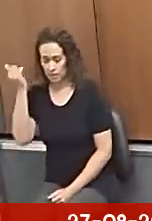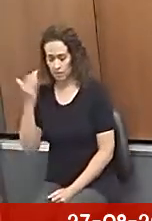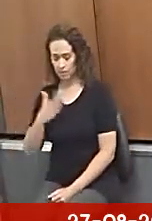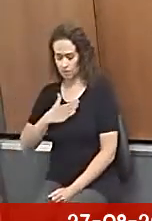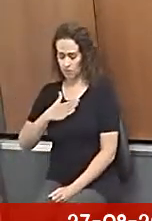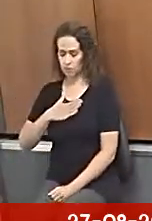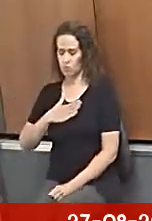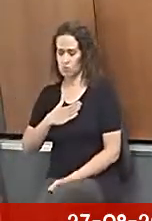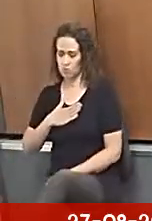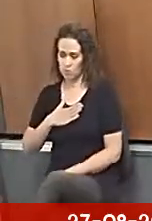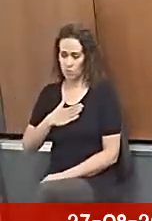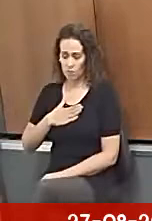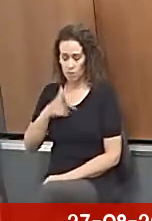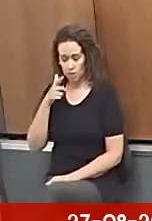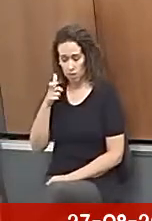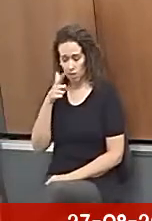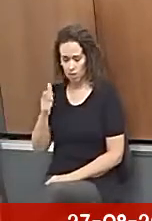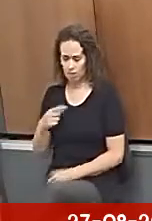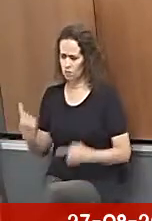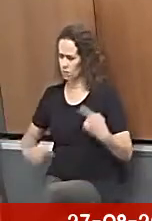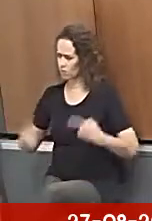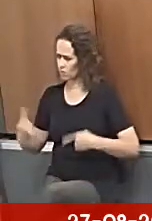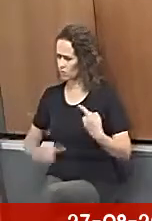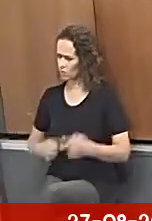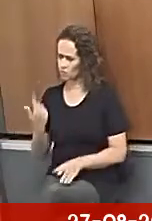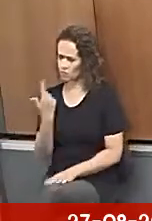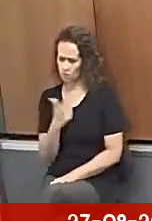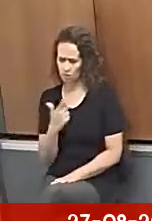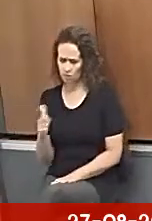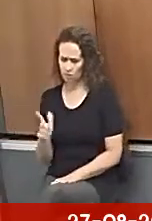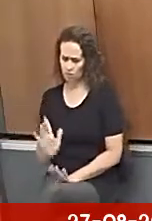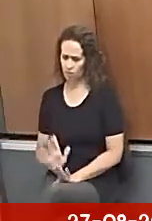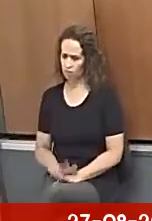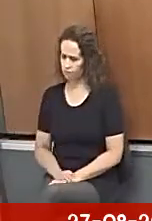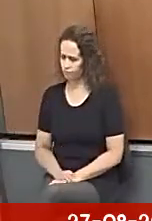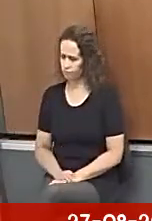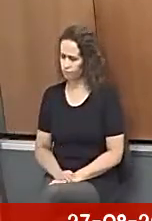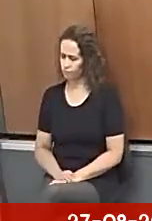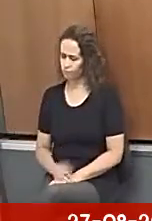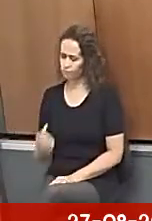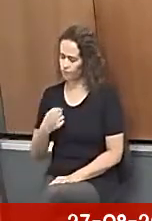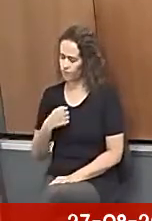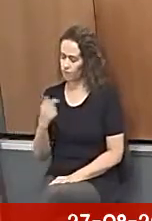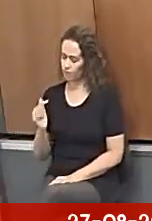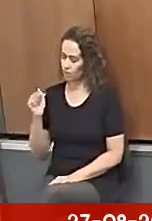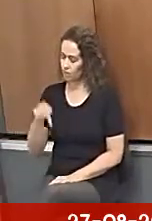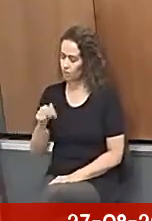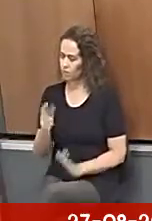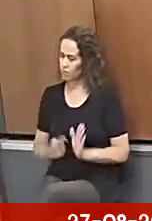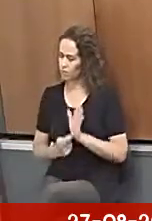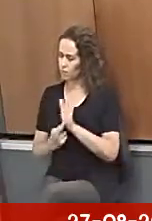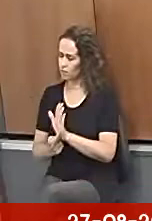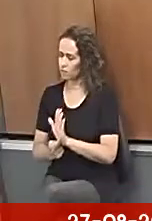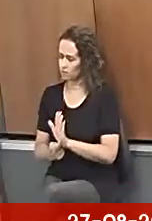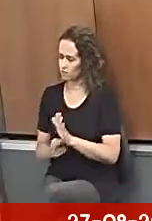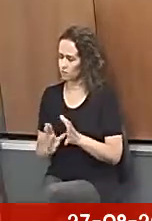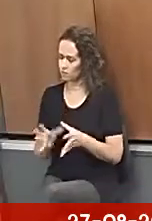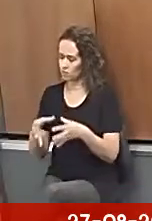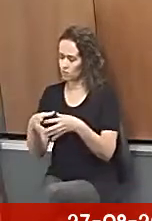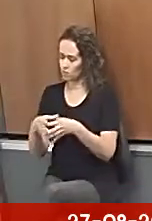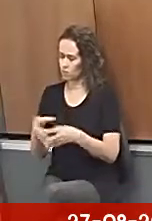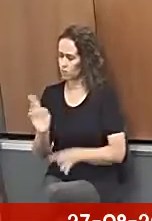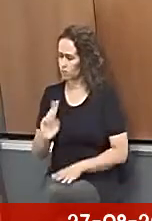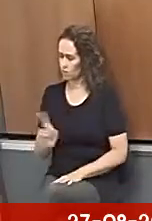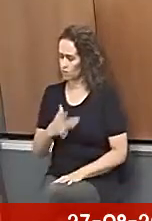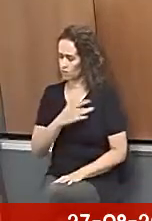existe nenhum interesse político nem dentro do clube nem fora do clube inclusive que eu não estou representando o clube não sou conselheiro